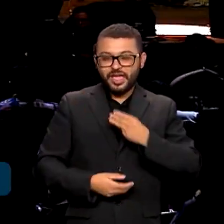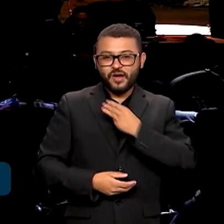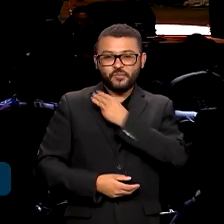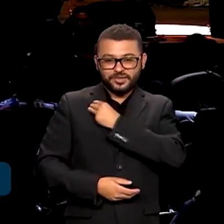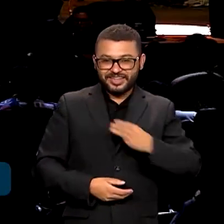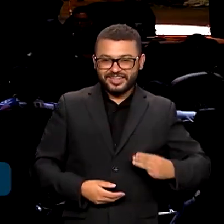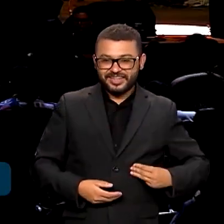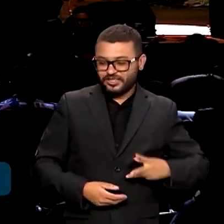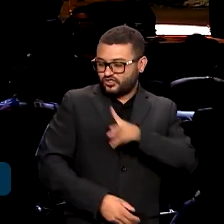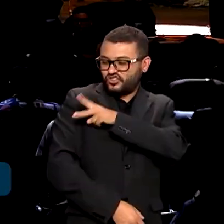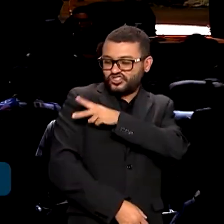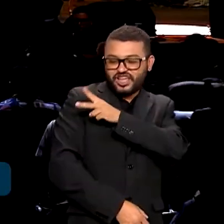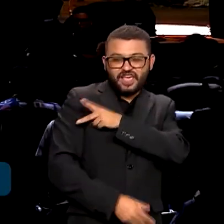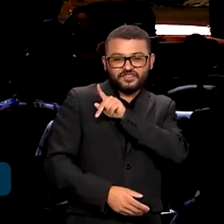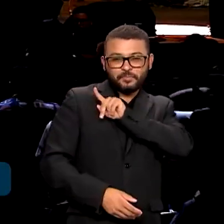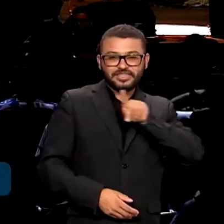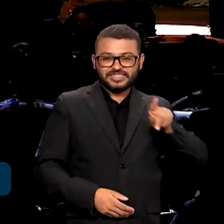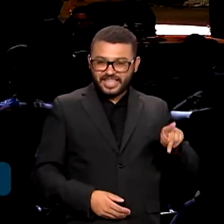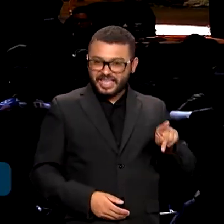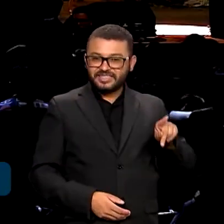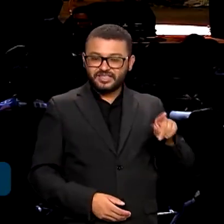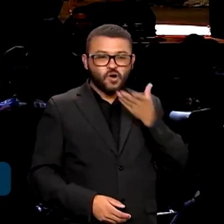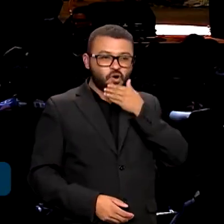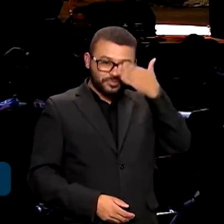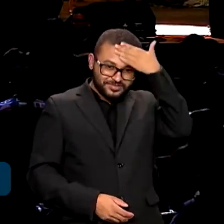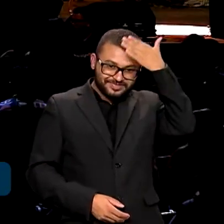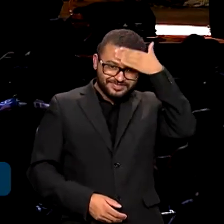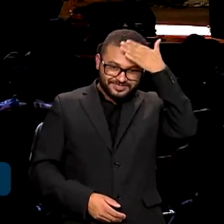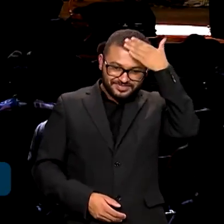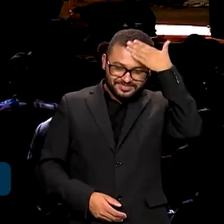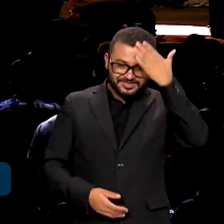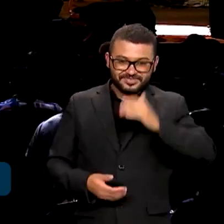Secretaria-Geral da Presidência da República, Márcio Macedo.